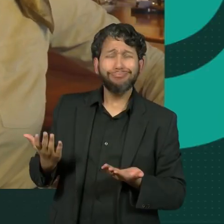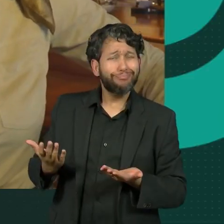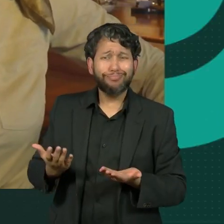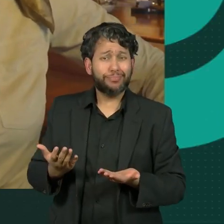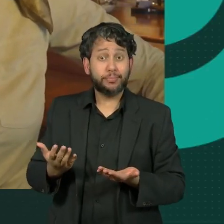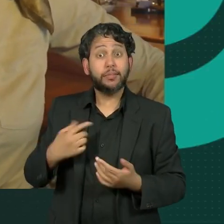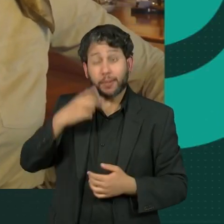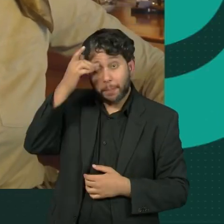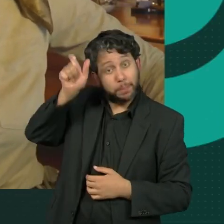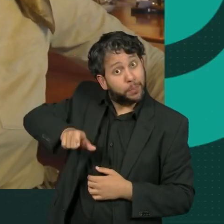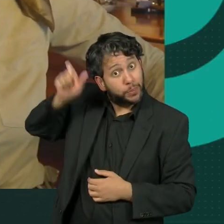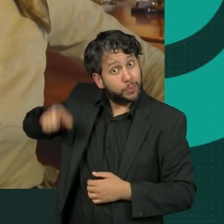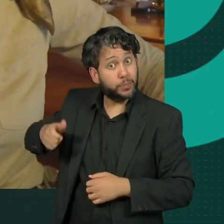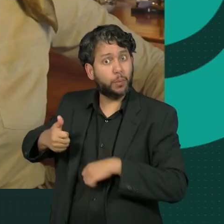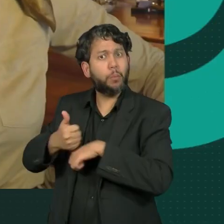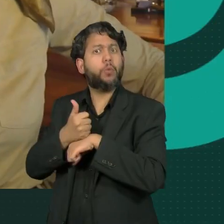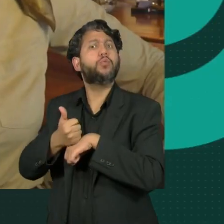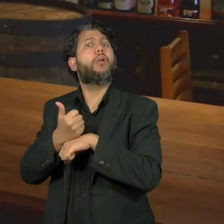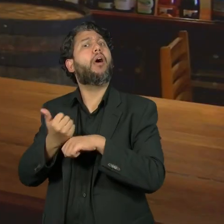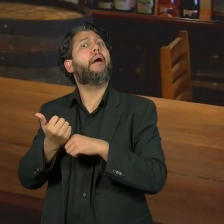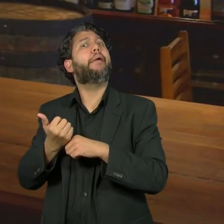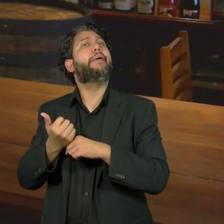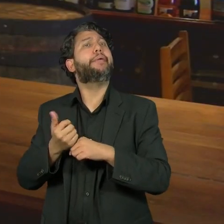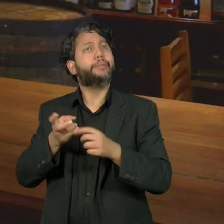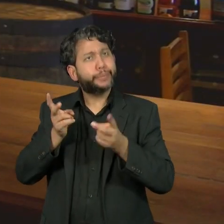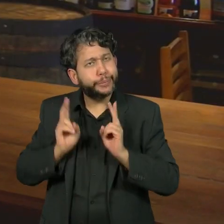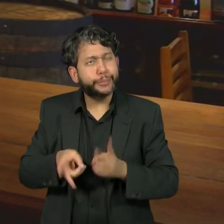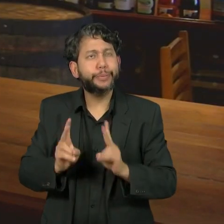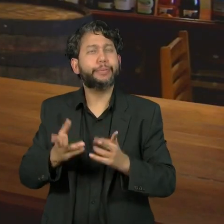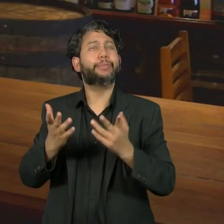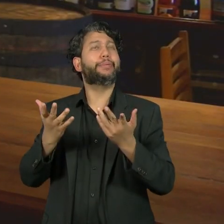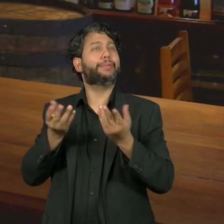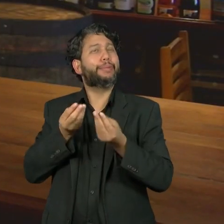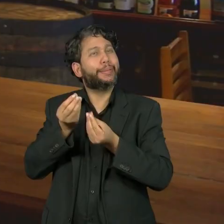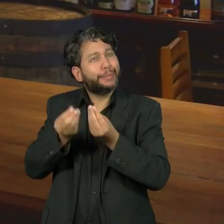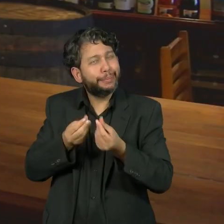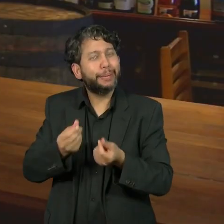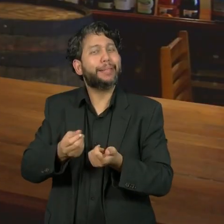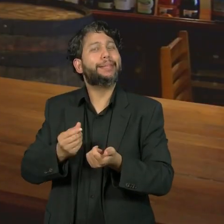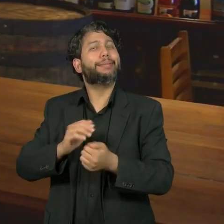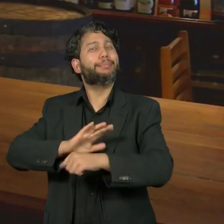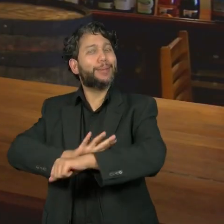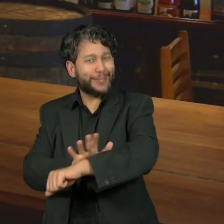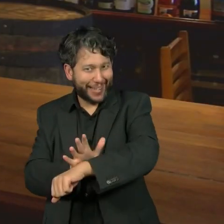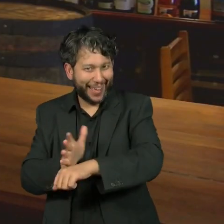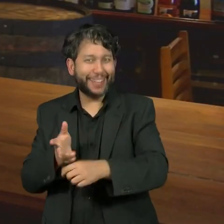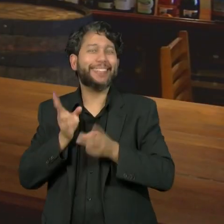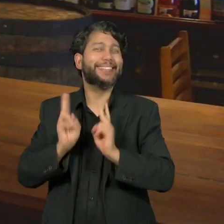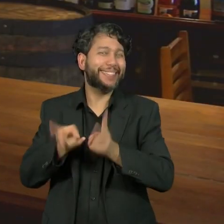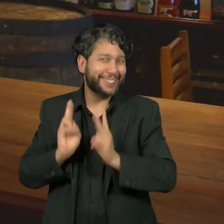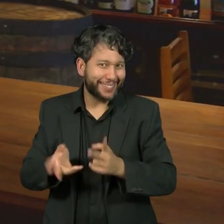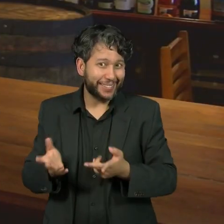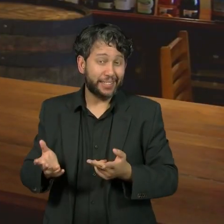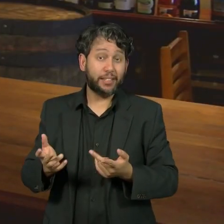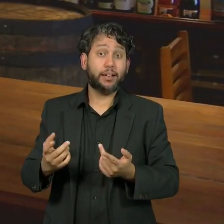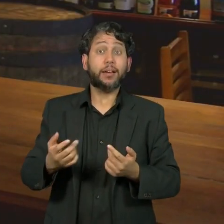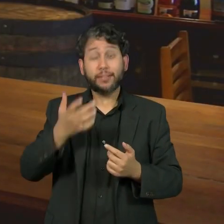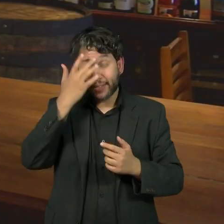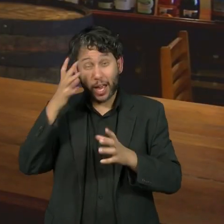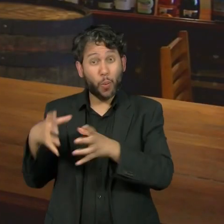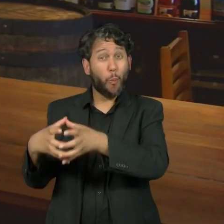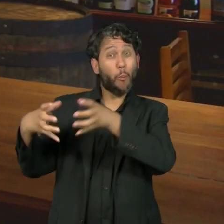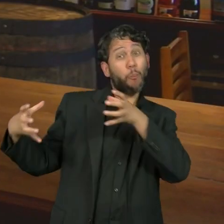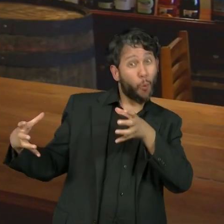tem profissionais que reforçam isso. Então, é uma luta de poucos tirar essa visibilidade quando tem